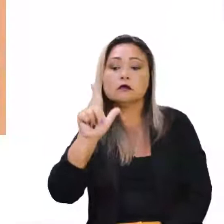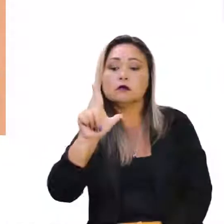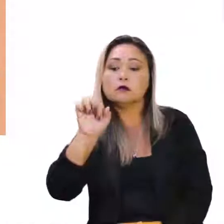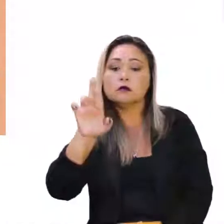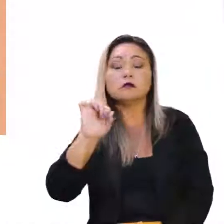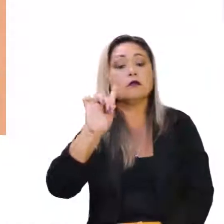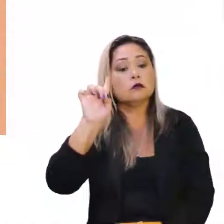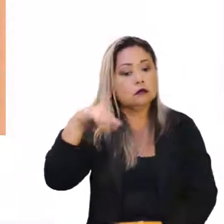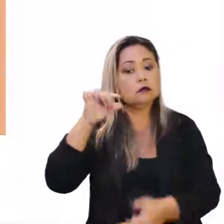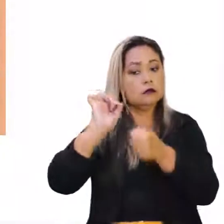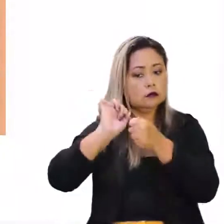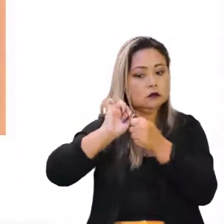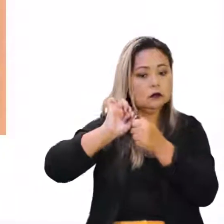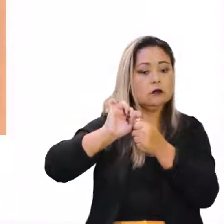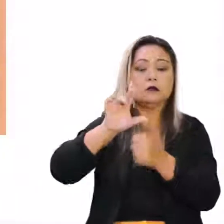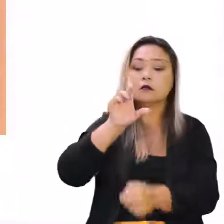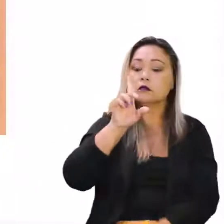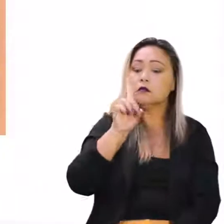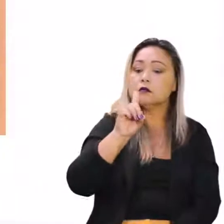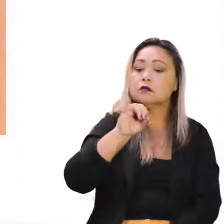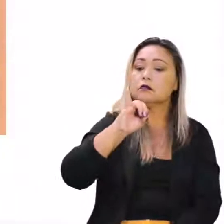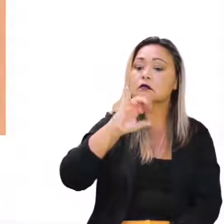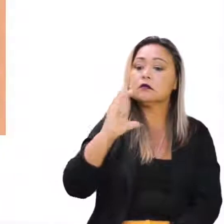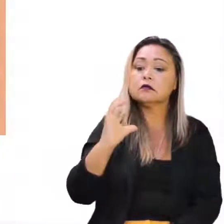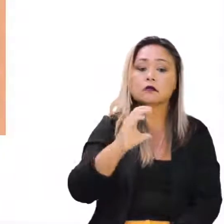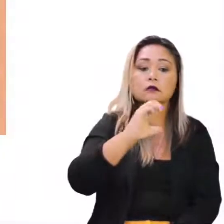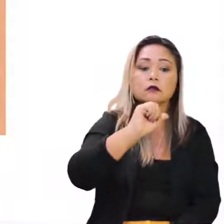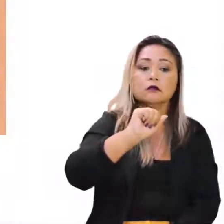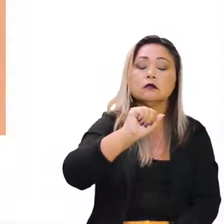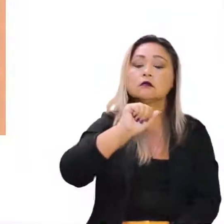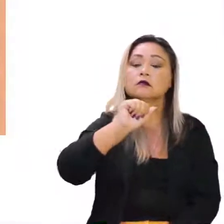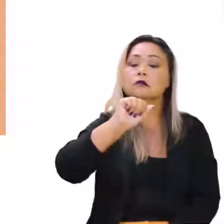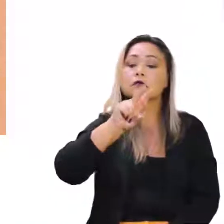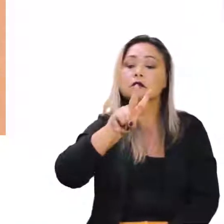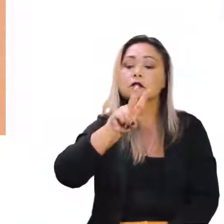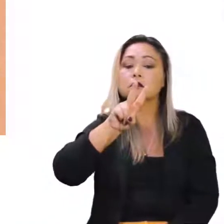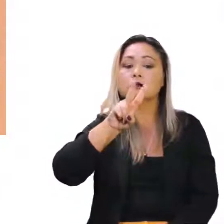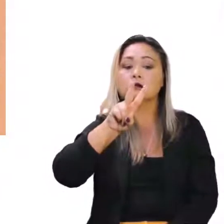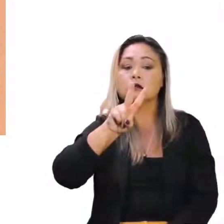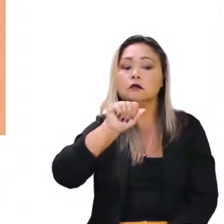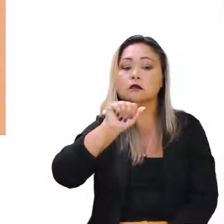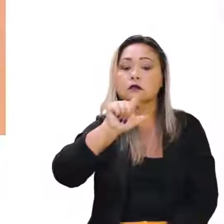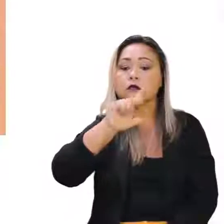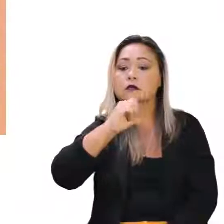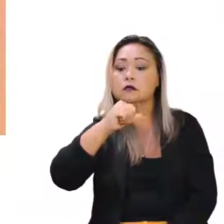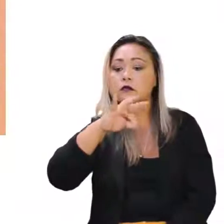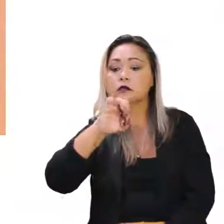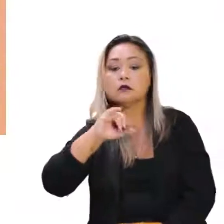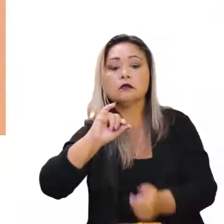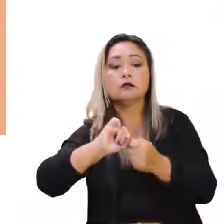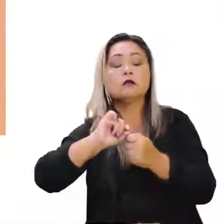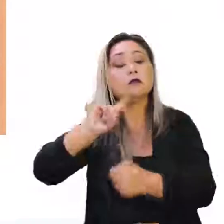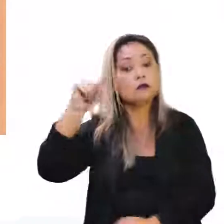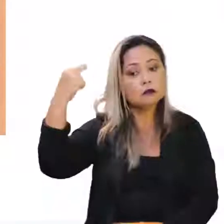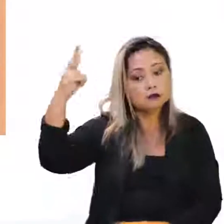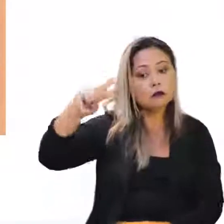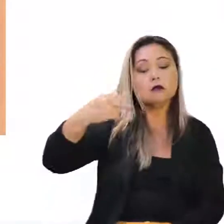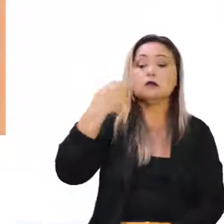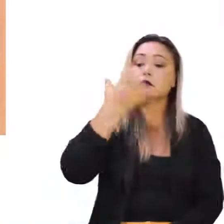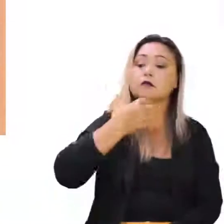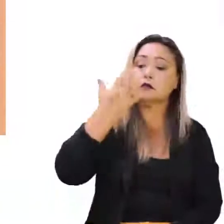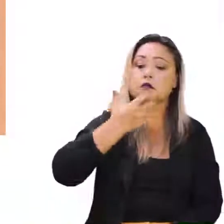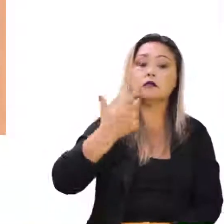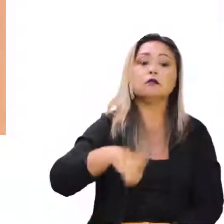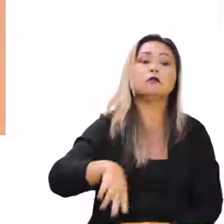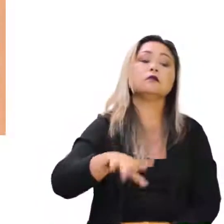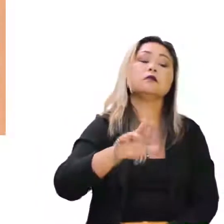façam a leitura desses autores para conhecer um pouco mais sobre eles, né, professor? Principalmente no caso da música, né? O